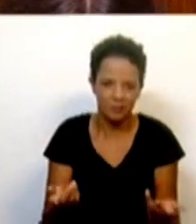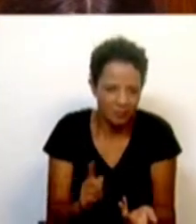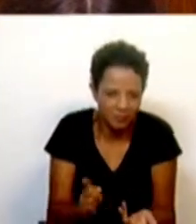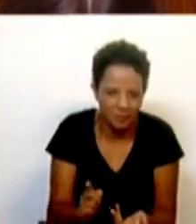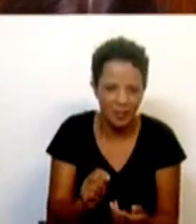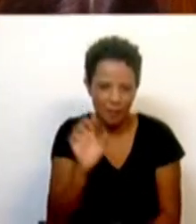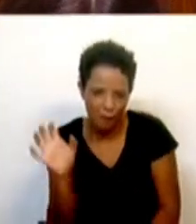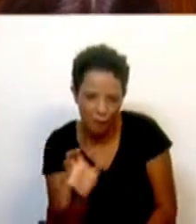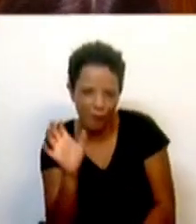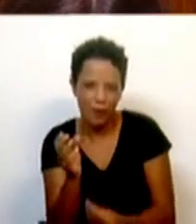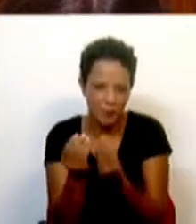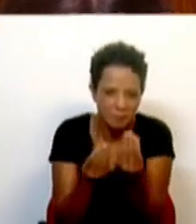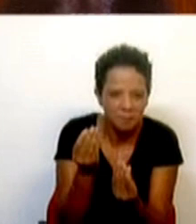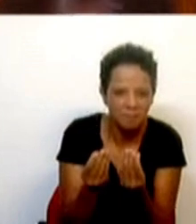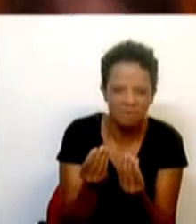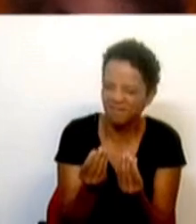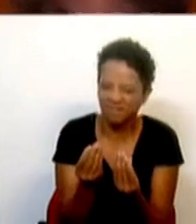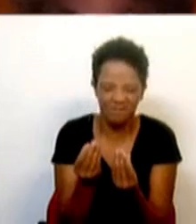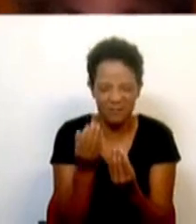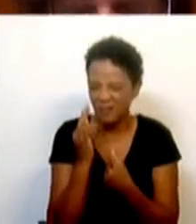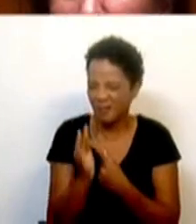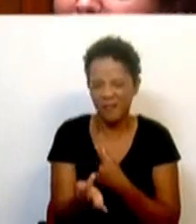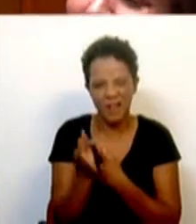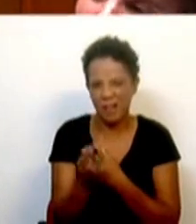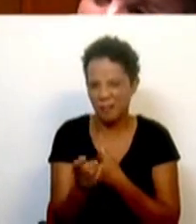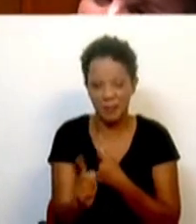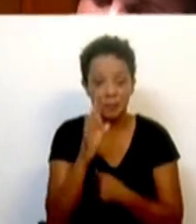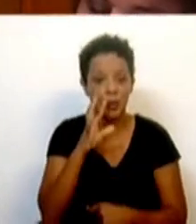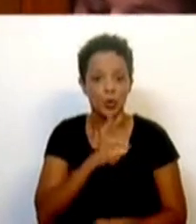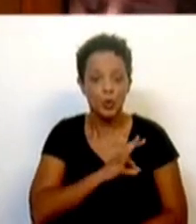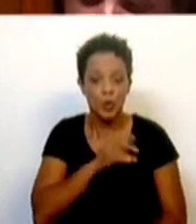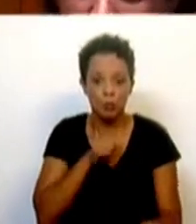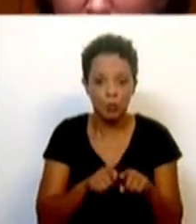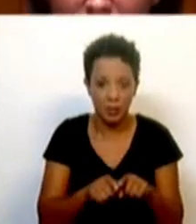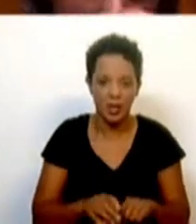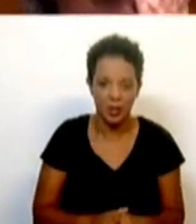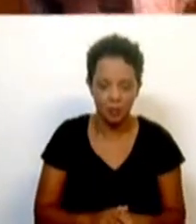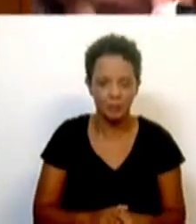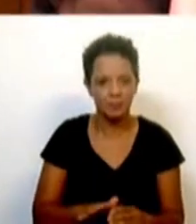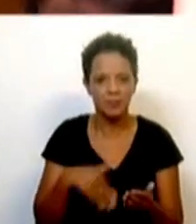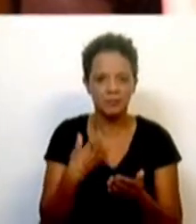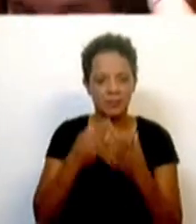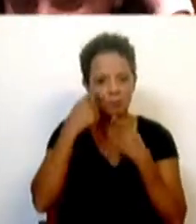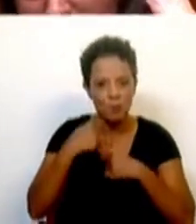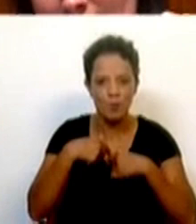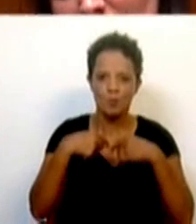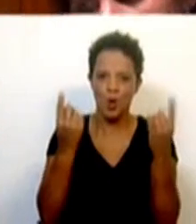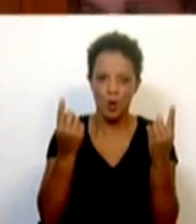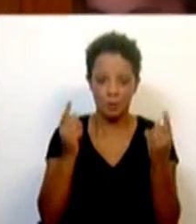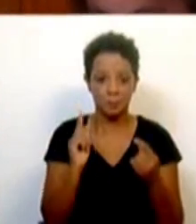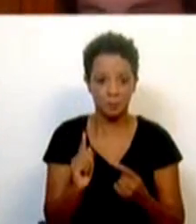no estilo, não vale a pena. O Sr. Deputado consegue ilustrar